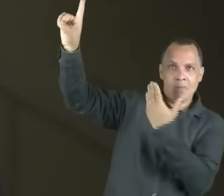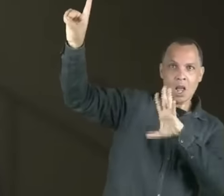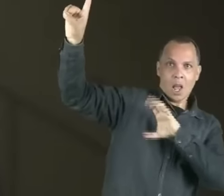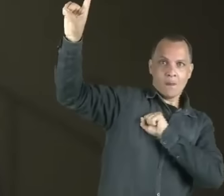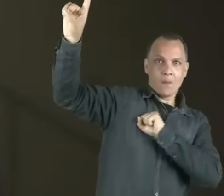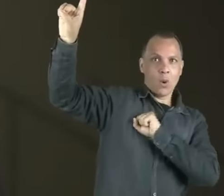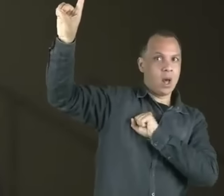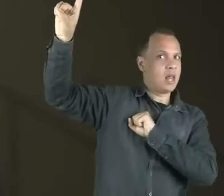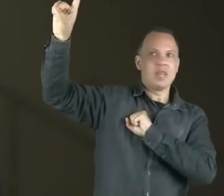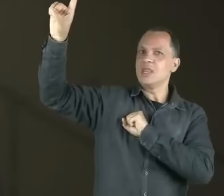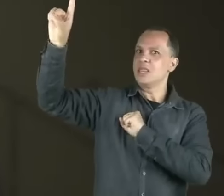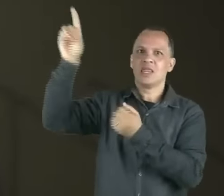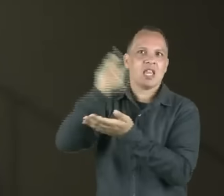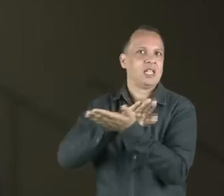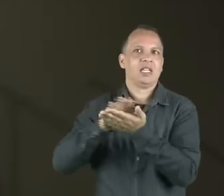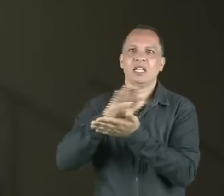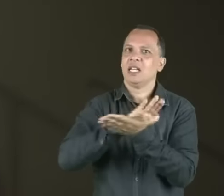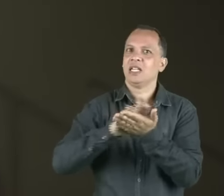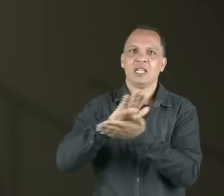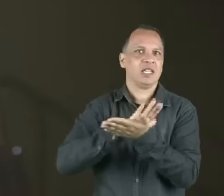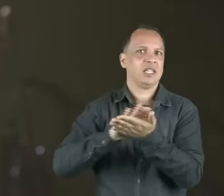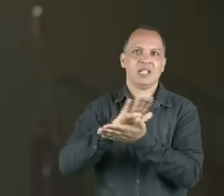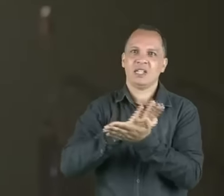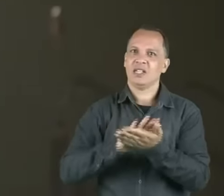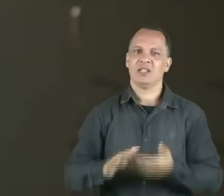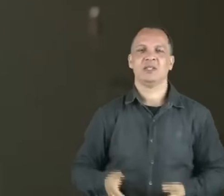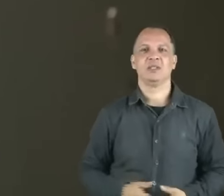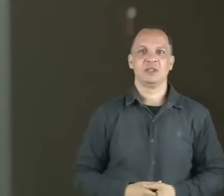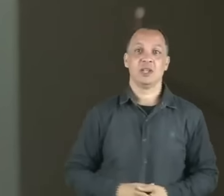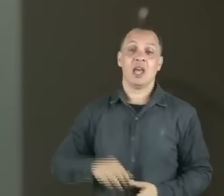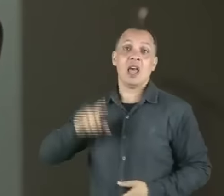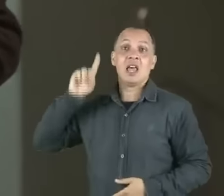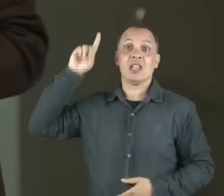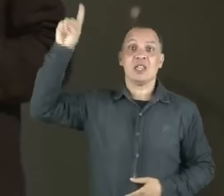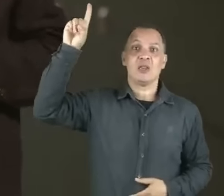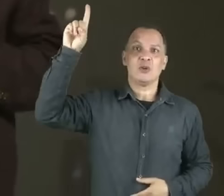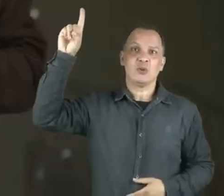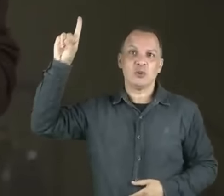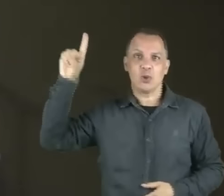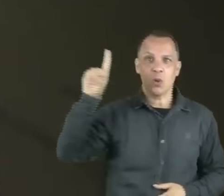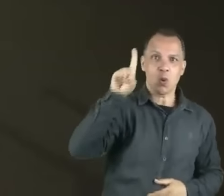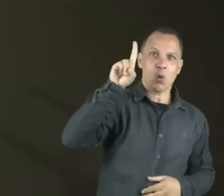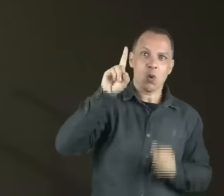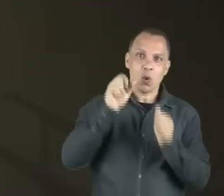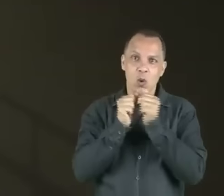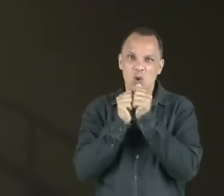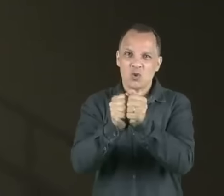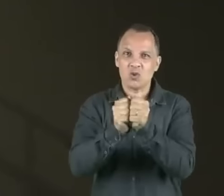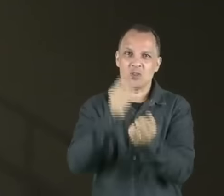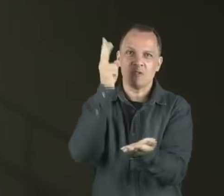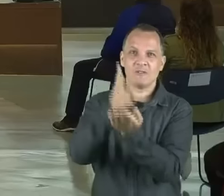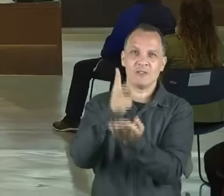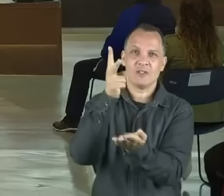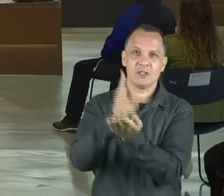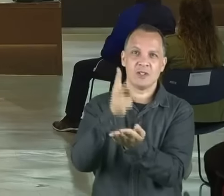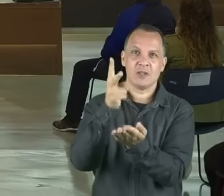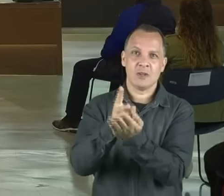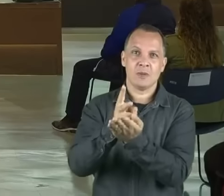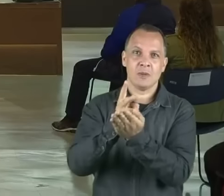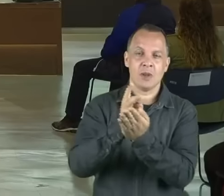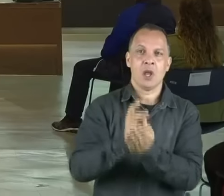Cristo Jesus o nosso senhor a Bíblia diz que Se Deus é por nós ninguém pode ser contra